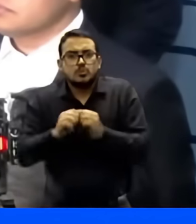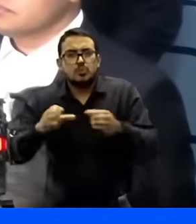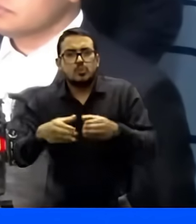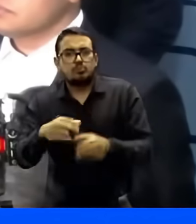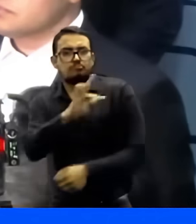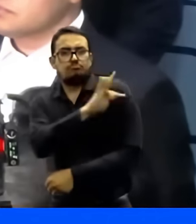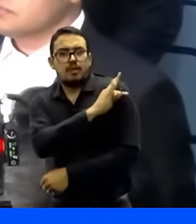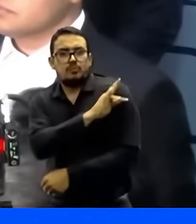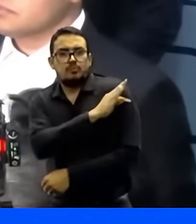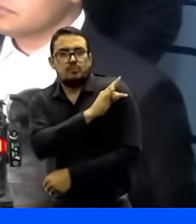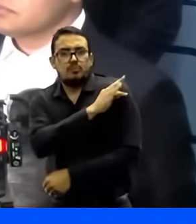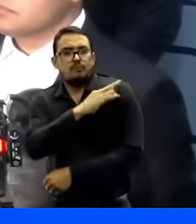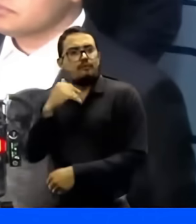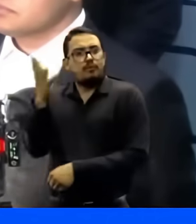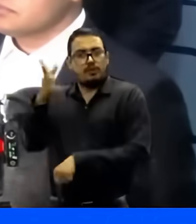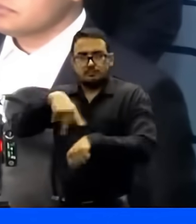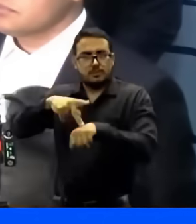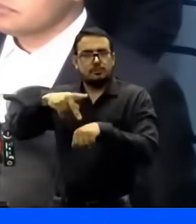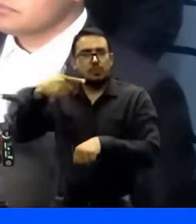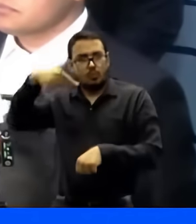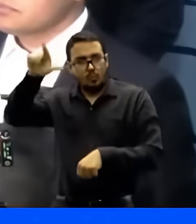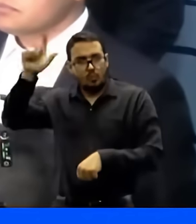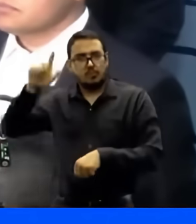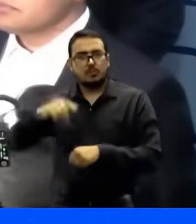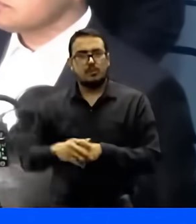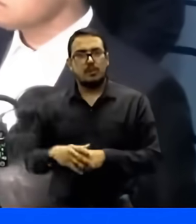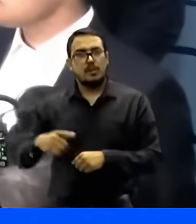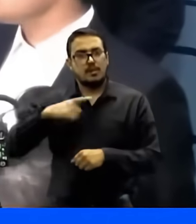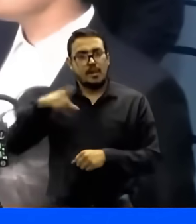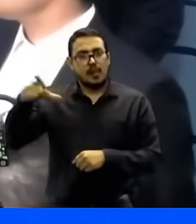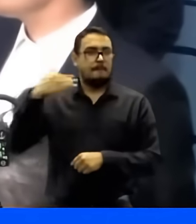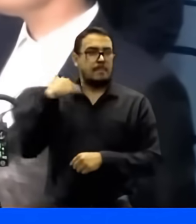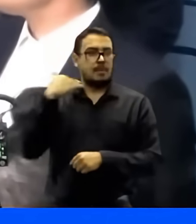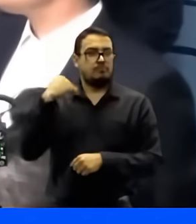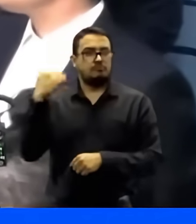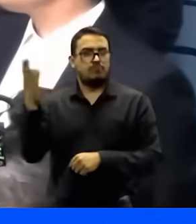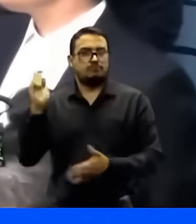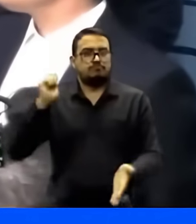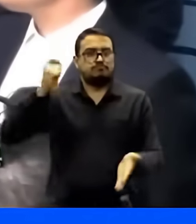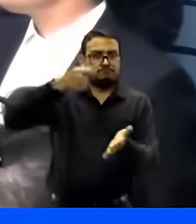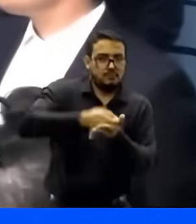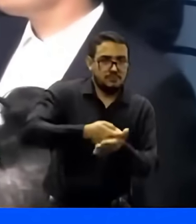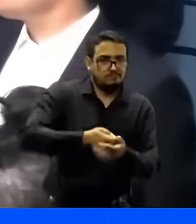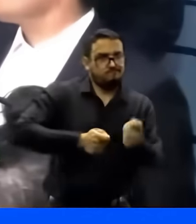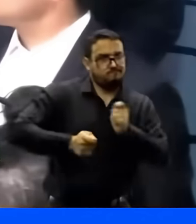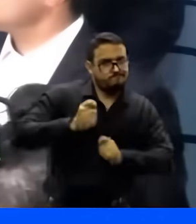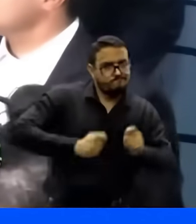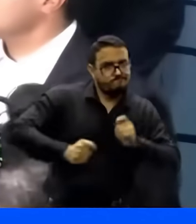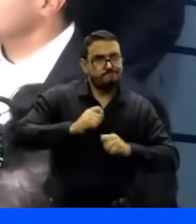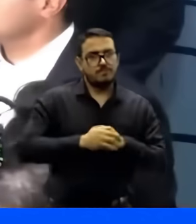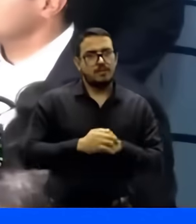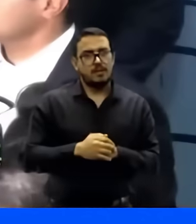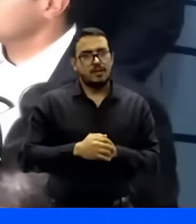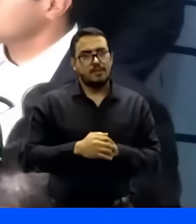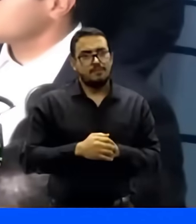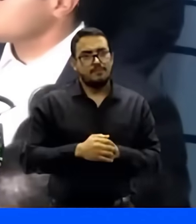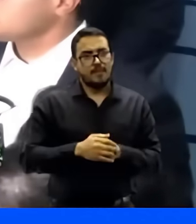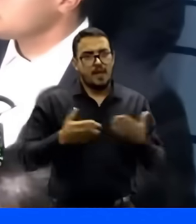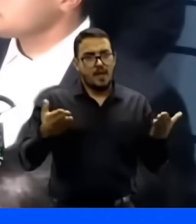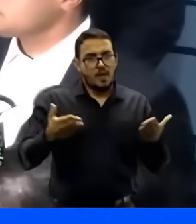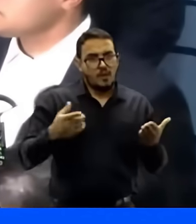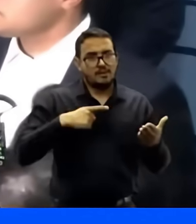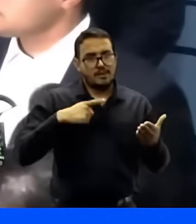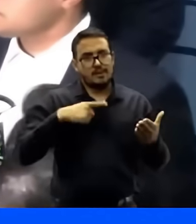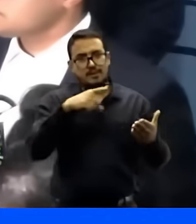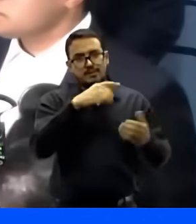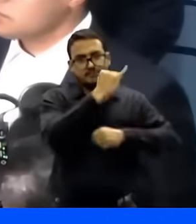fora. Então, aqui tem financiamento também dos bancos como o BID. E nós agora vamos daquela nuvem que vocês falam, né? Inteligência artificial